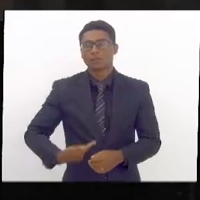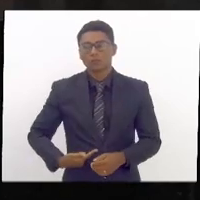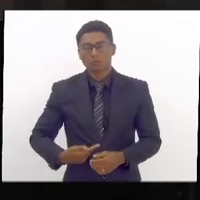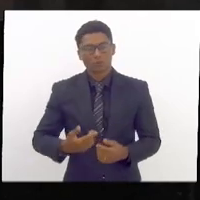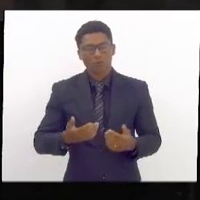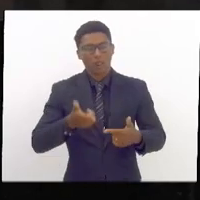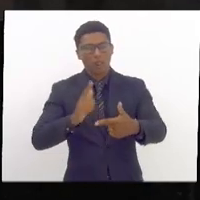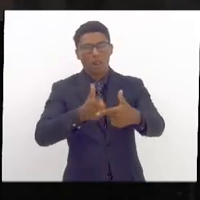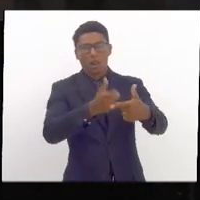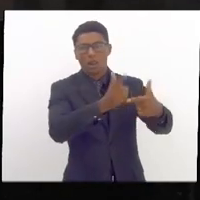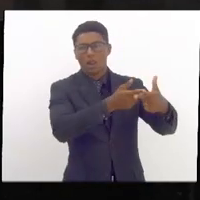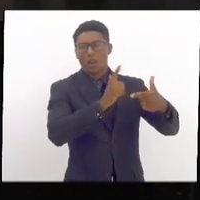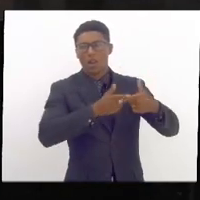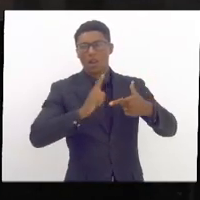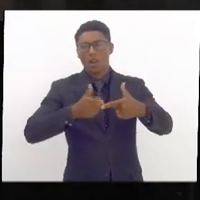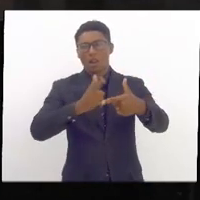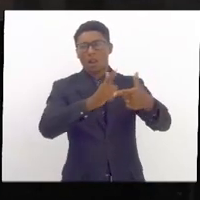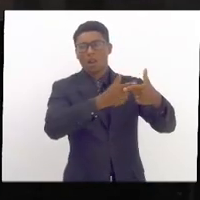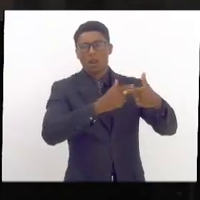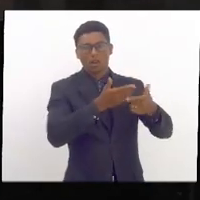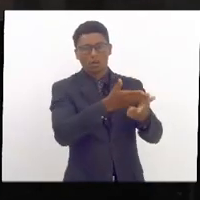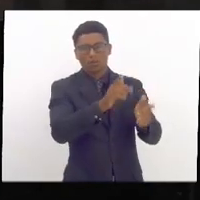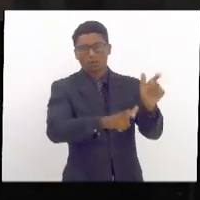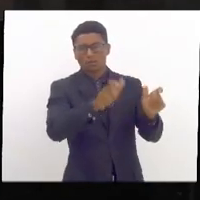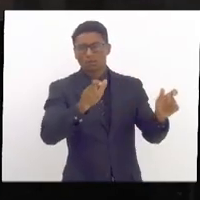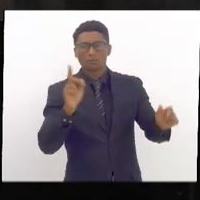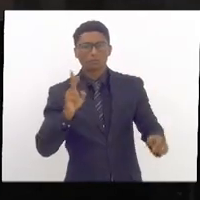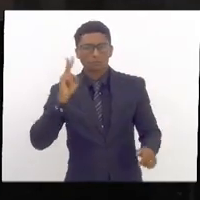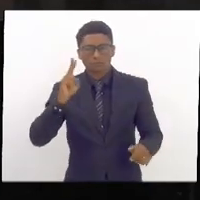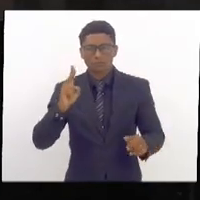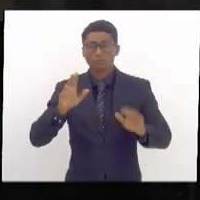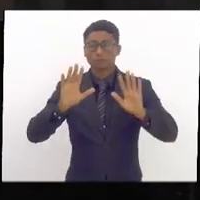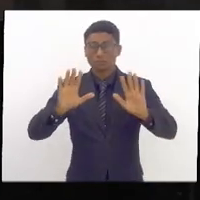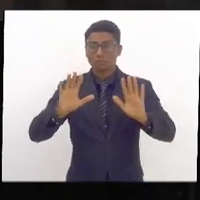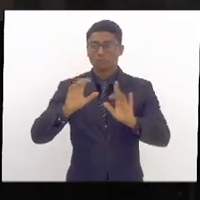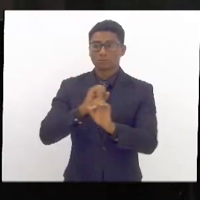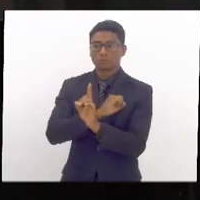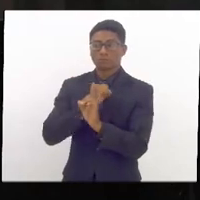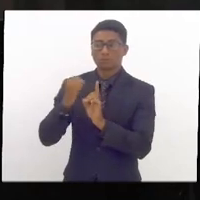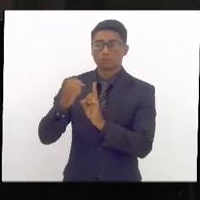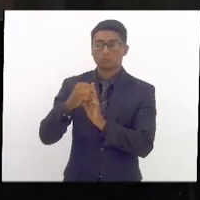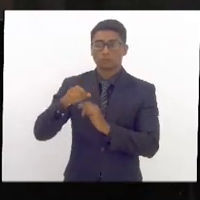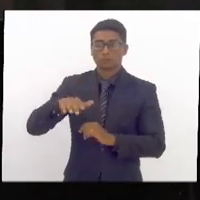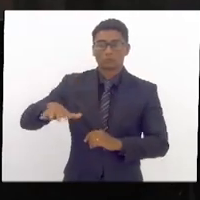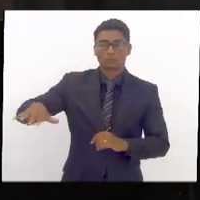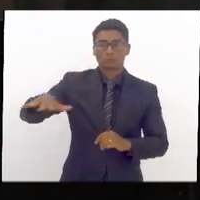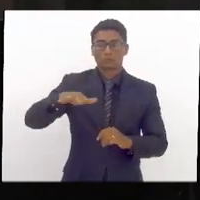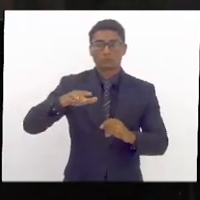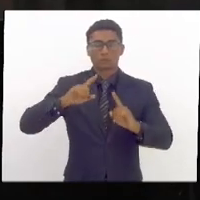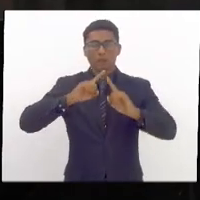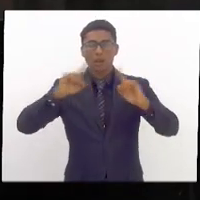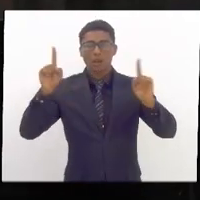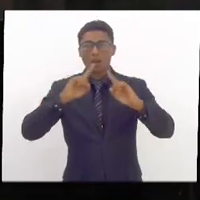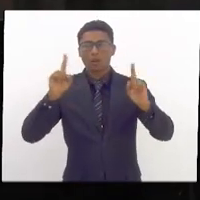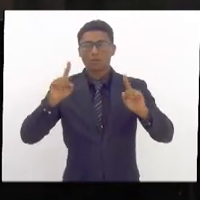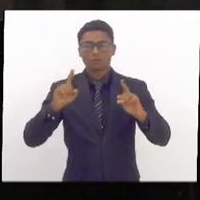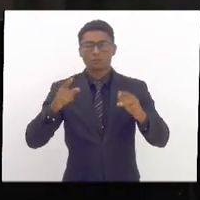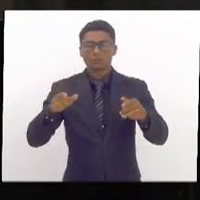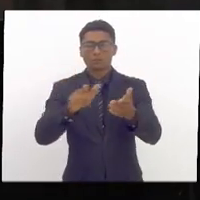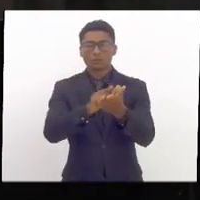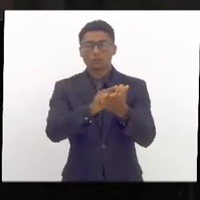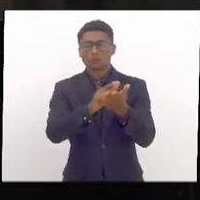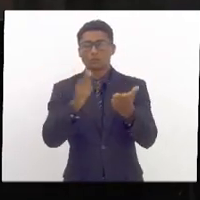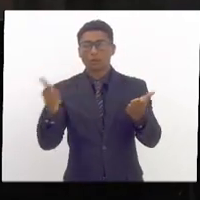Mas, com o clamor da sociedade, que aí a mídia todo dia